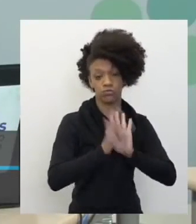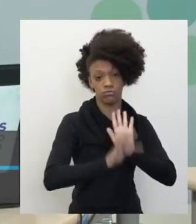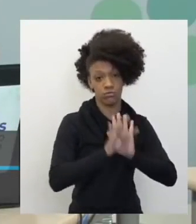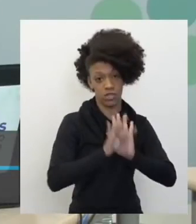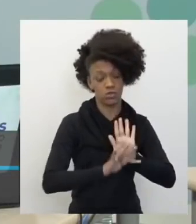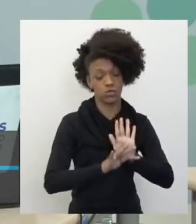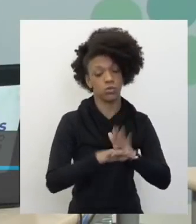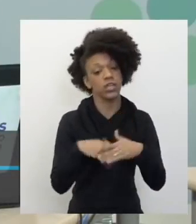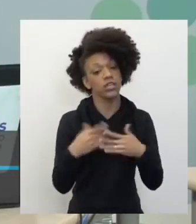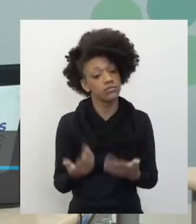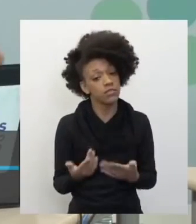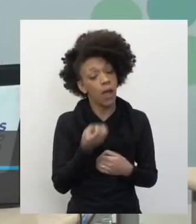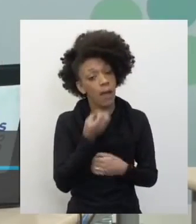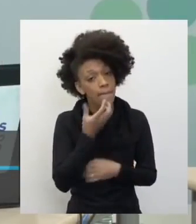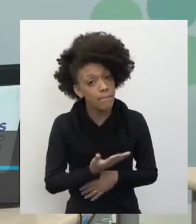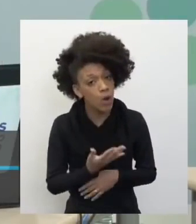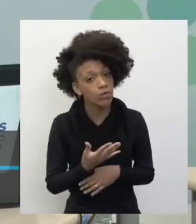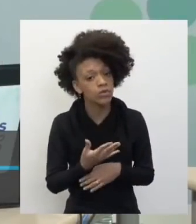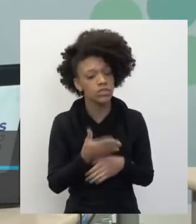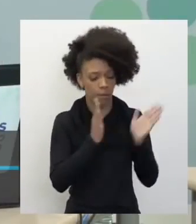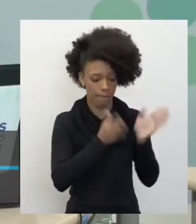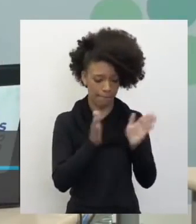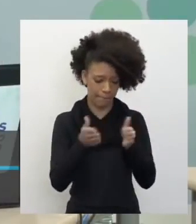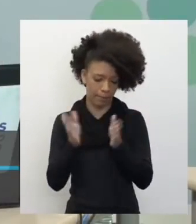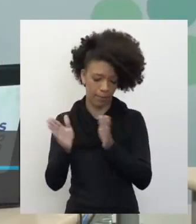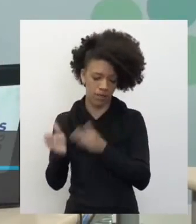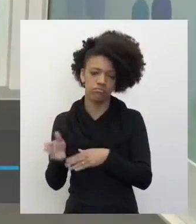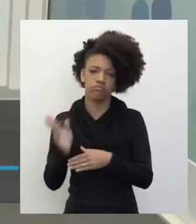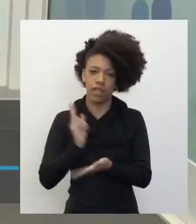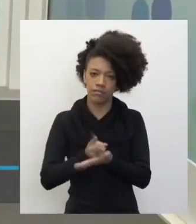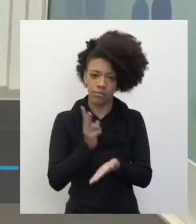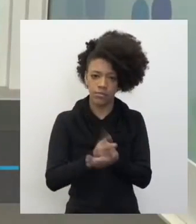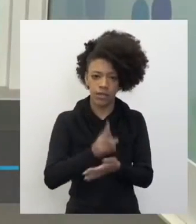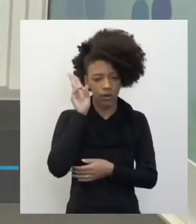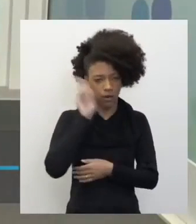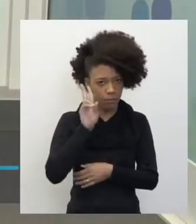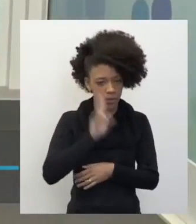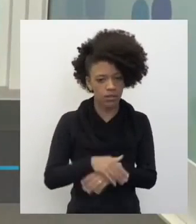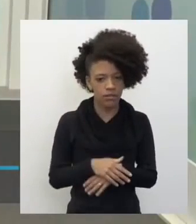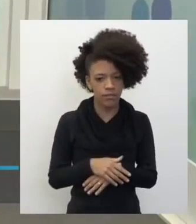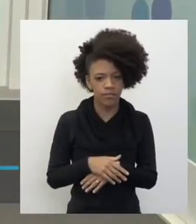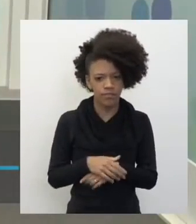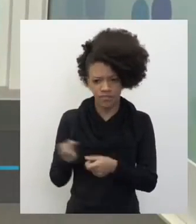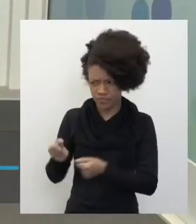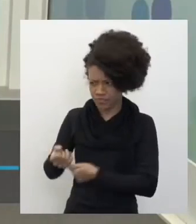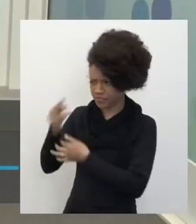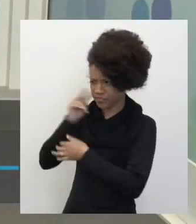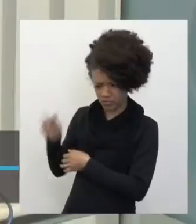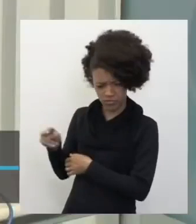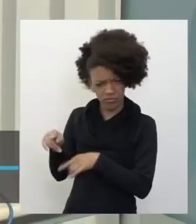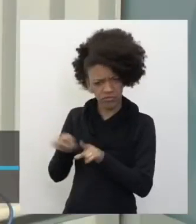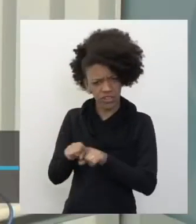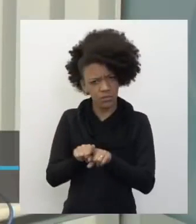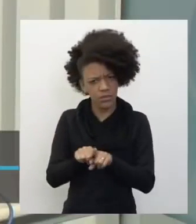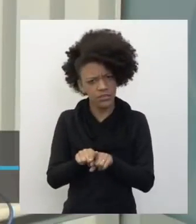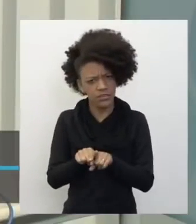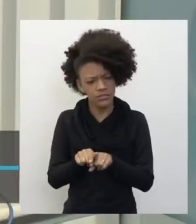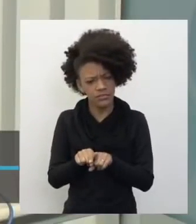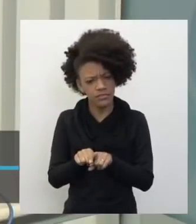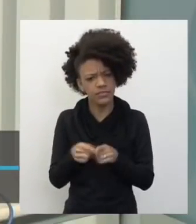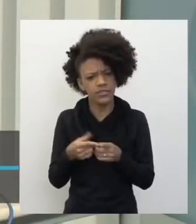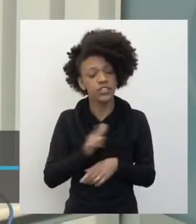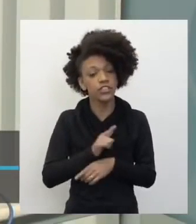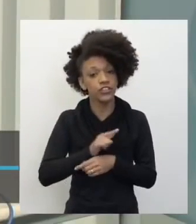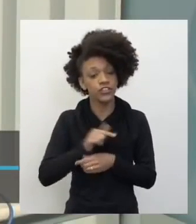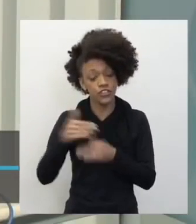aí, é bom que a gente tenha essas sequências de aula para ir sempre retomando. Mas você sabe que eu estou vendo bastante aqui, colocando, que tinha